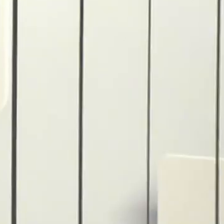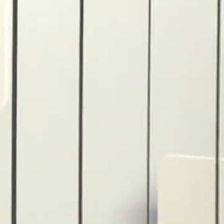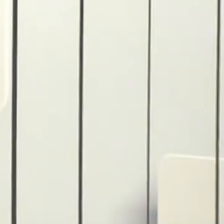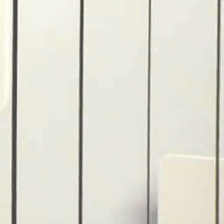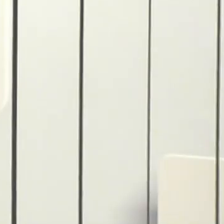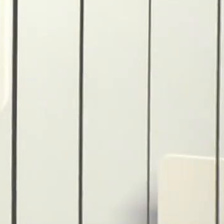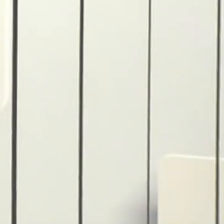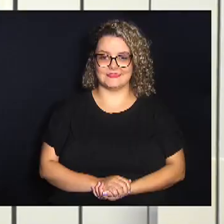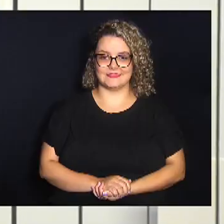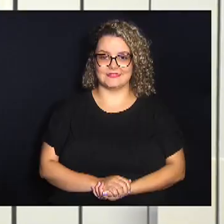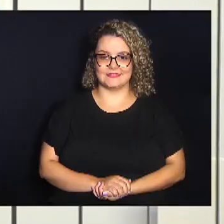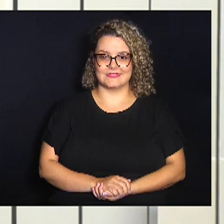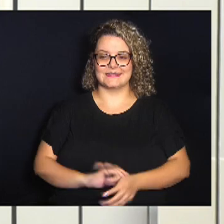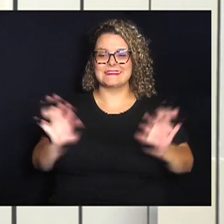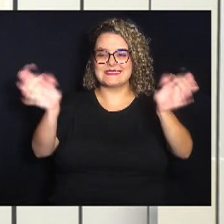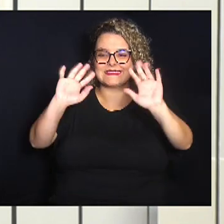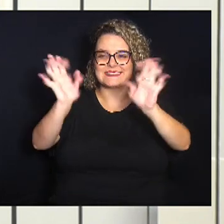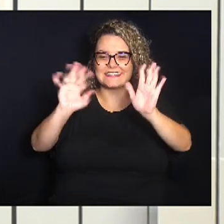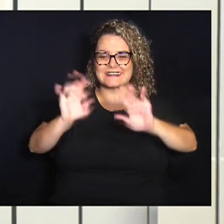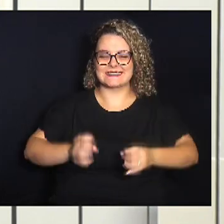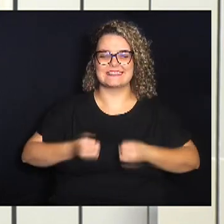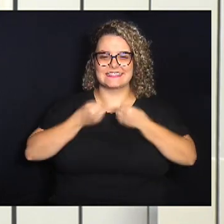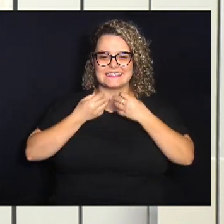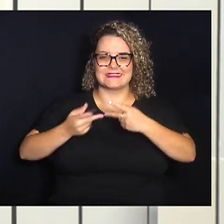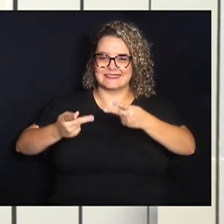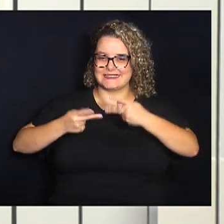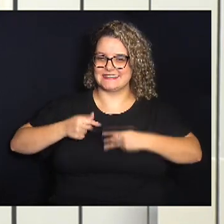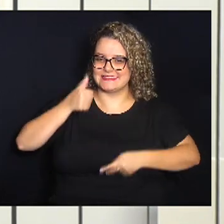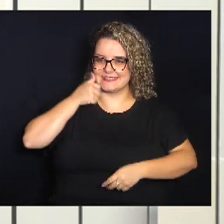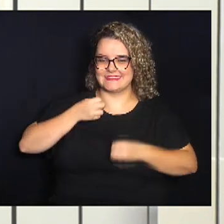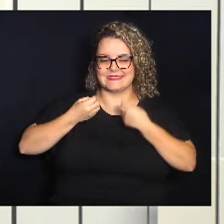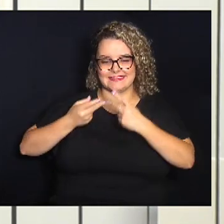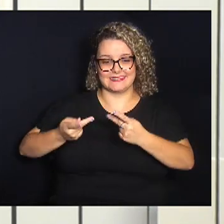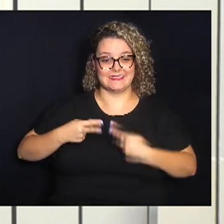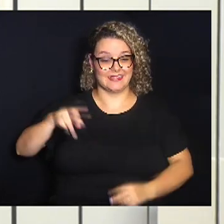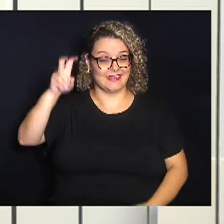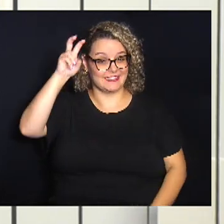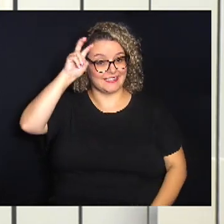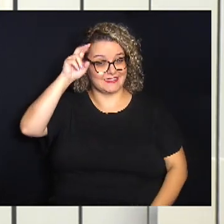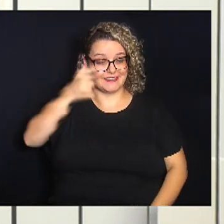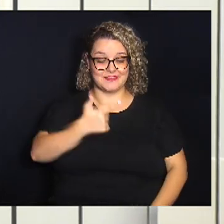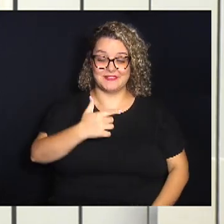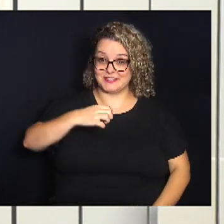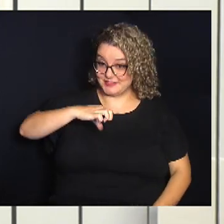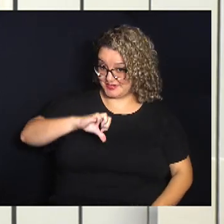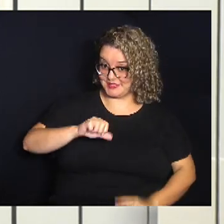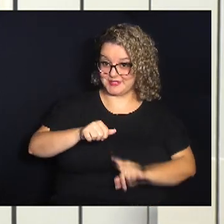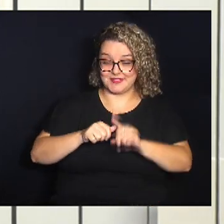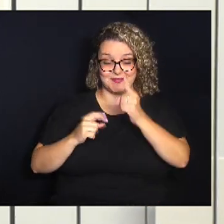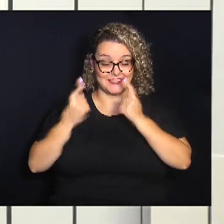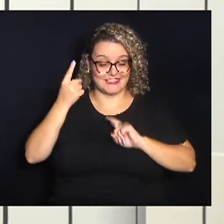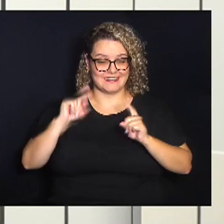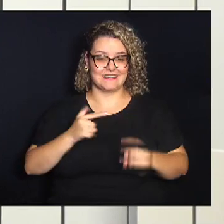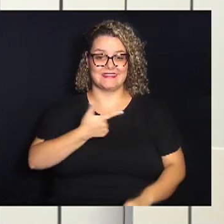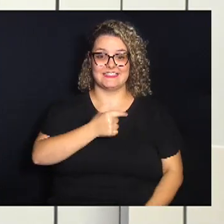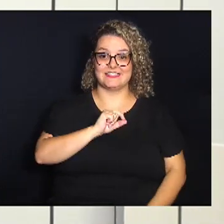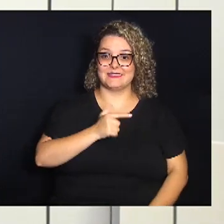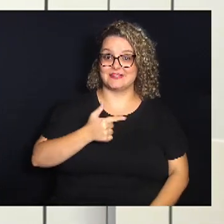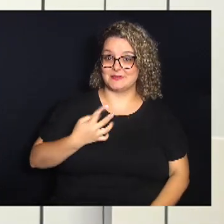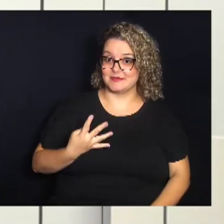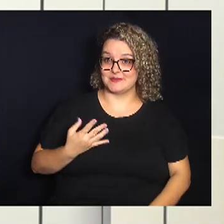Olá, seja bem-vinda, seja bem-vindo, quinta-feira, 29 de fevereiro de 2024.